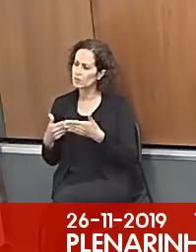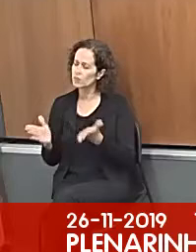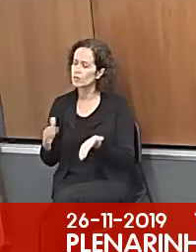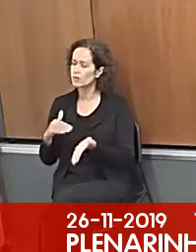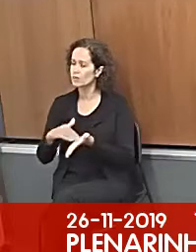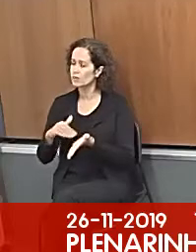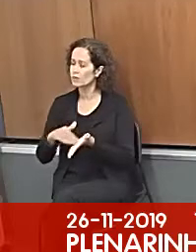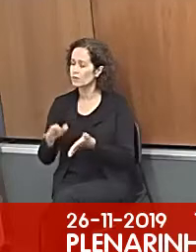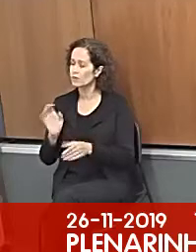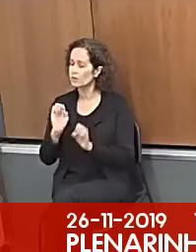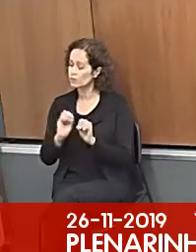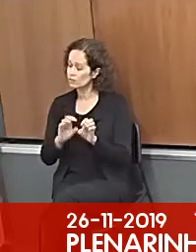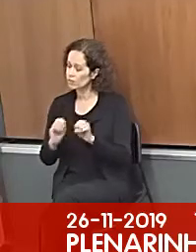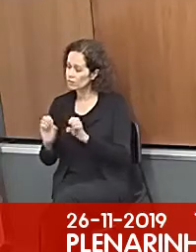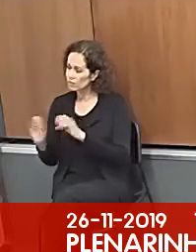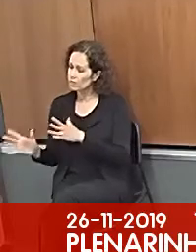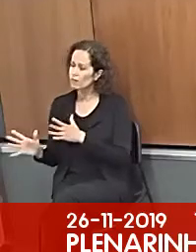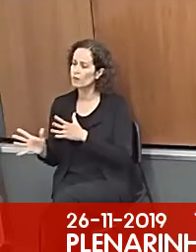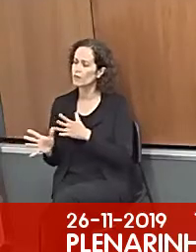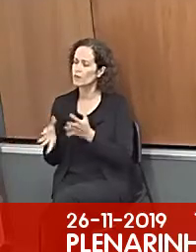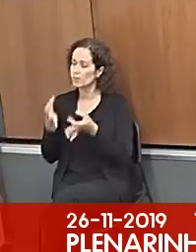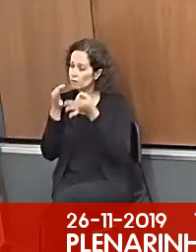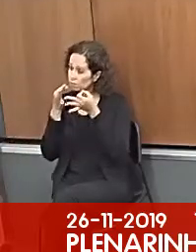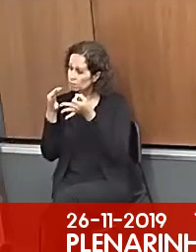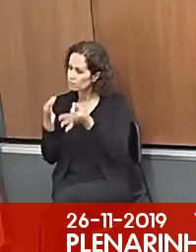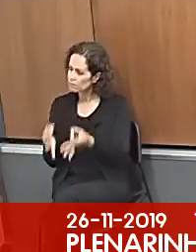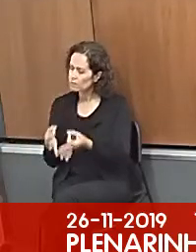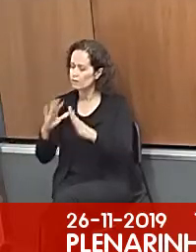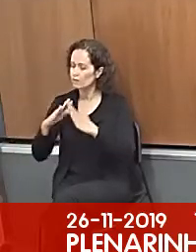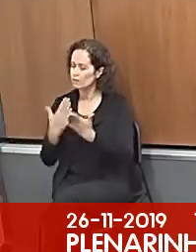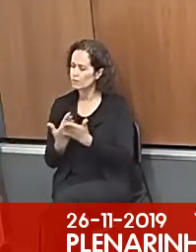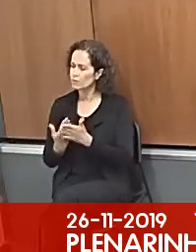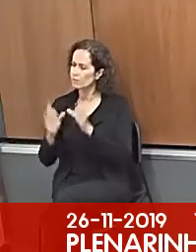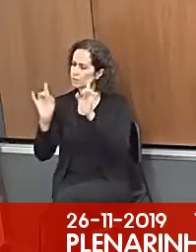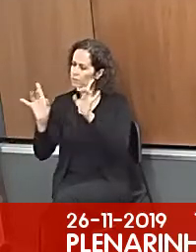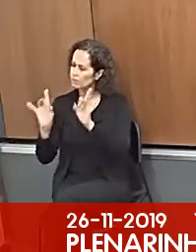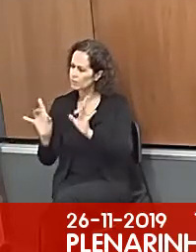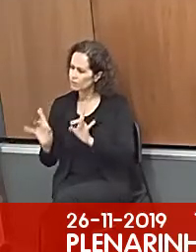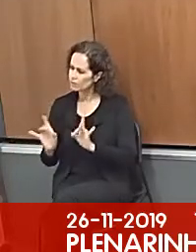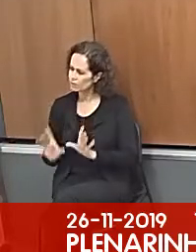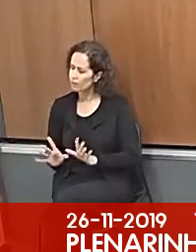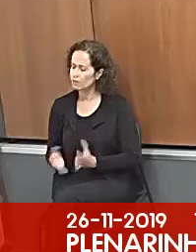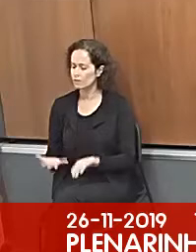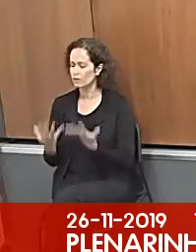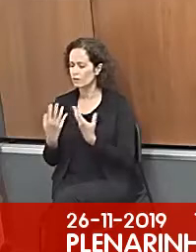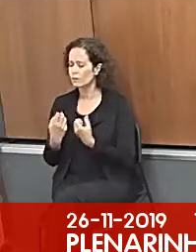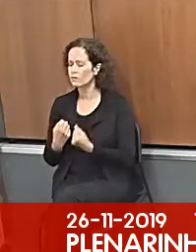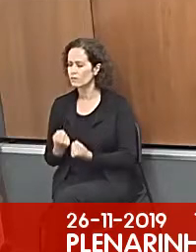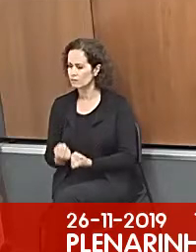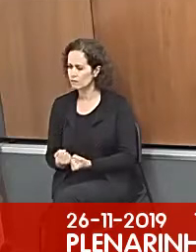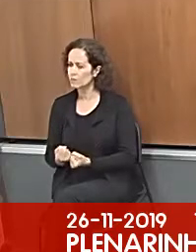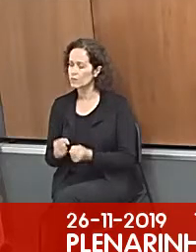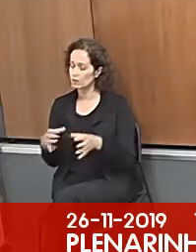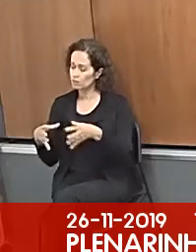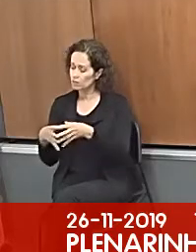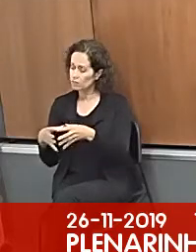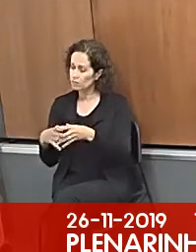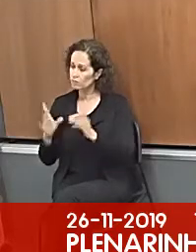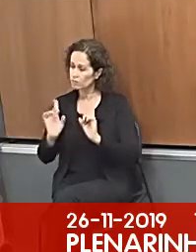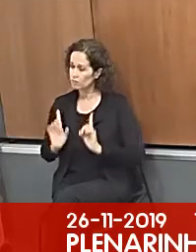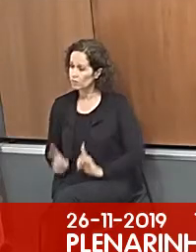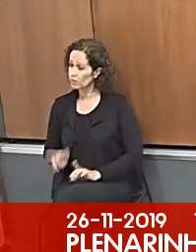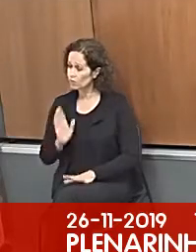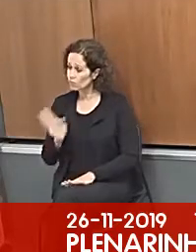de Educação para ouvir as escolas especiais. Quando nós assumimos essa comissão, já estavam prestes a serem fechadas as